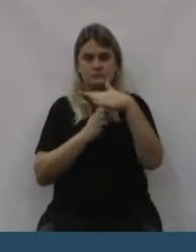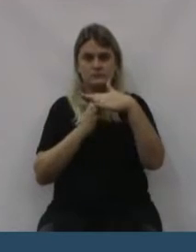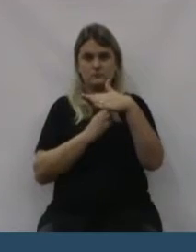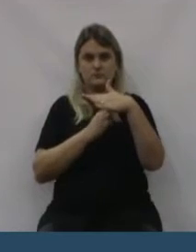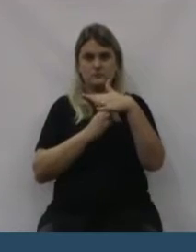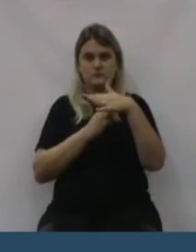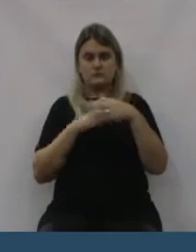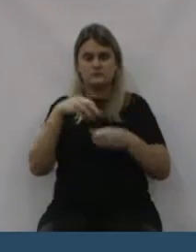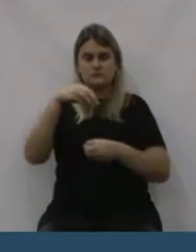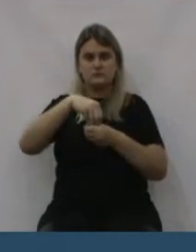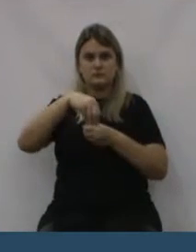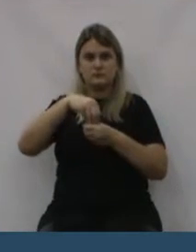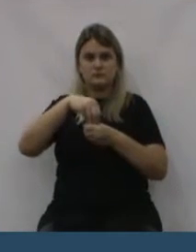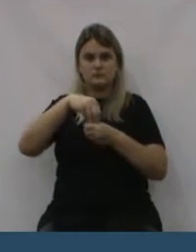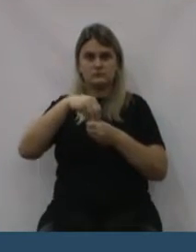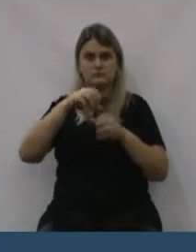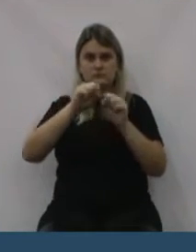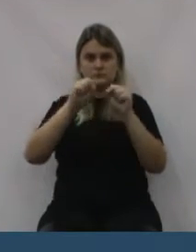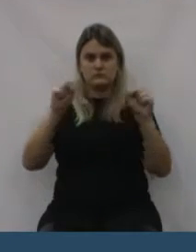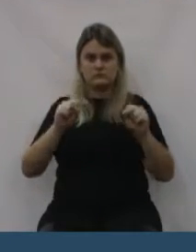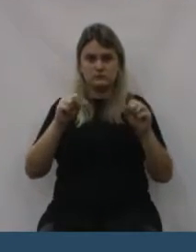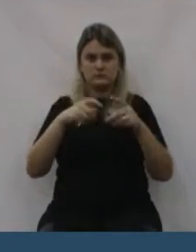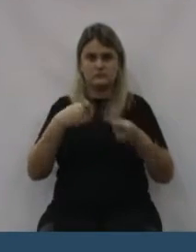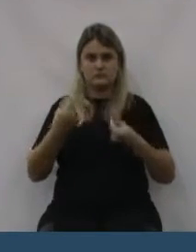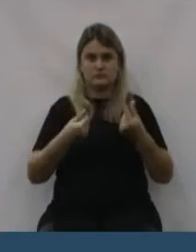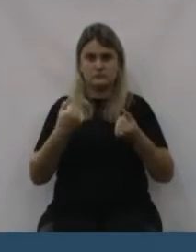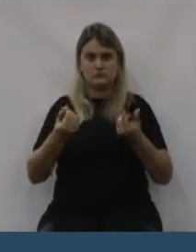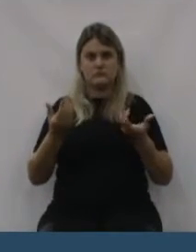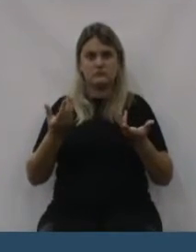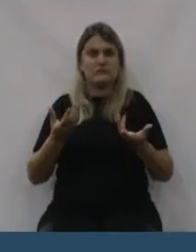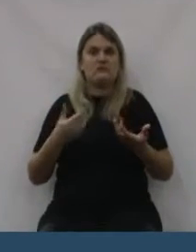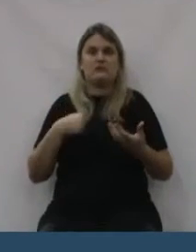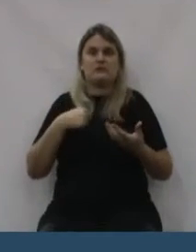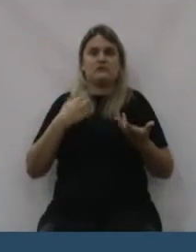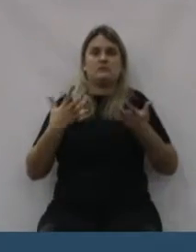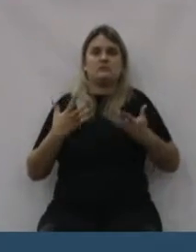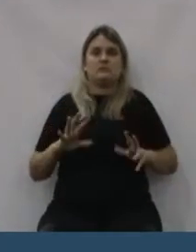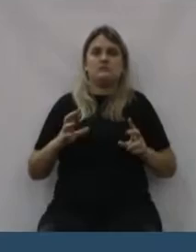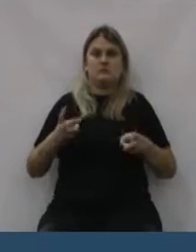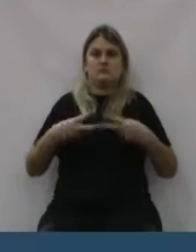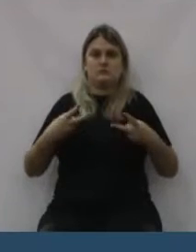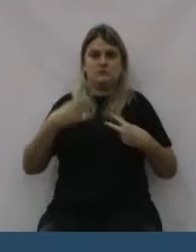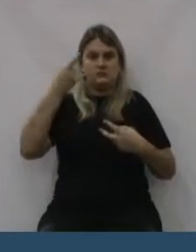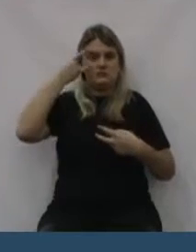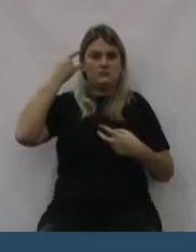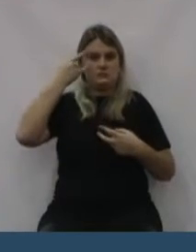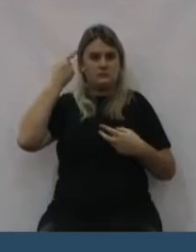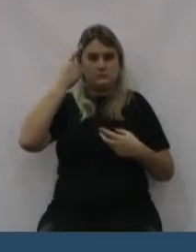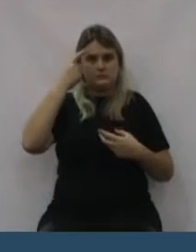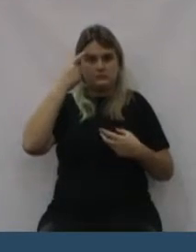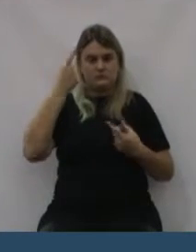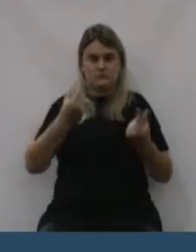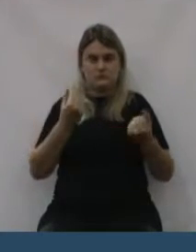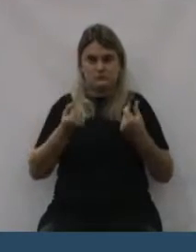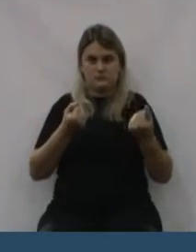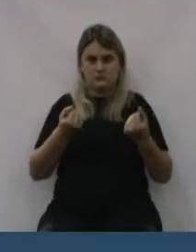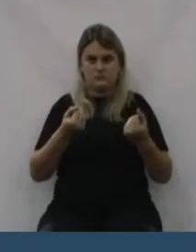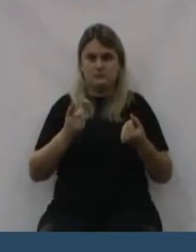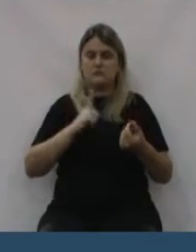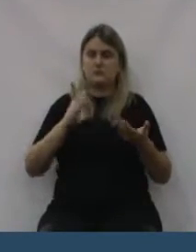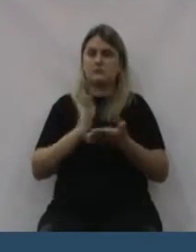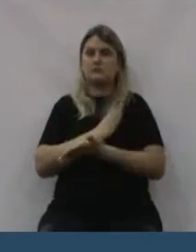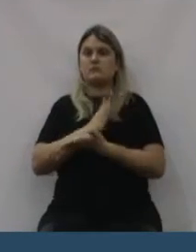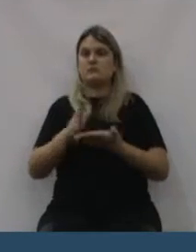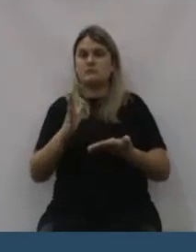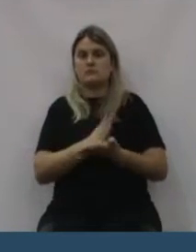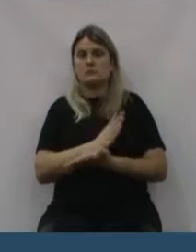social e através de sua finalidade contratual, a de obter lucros, que não